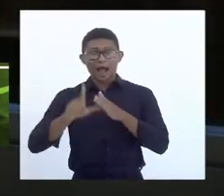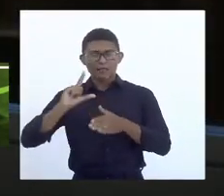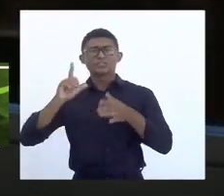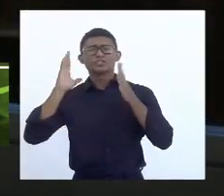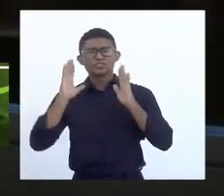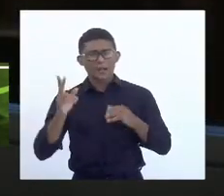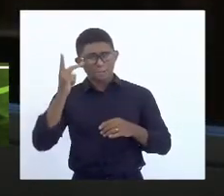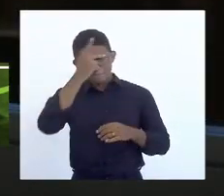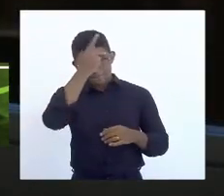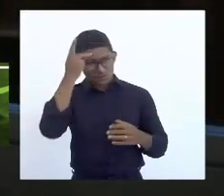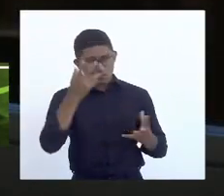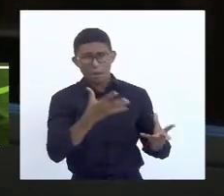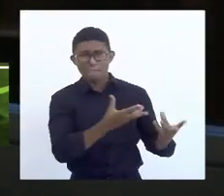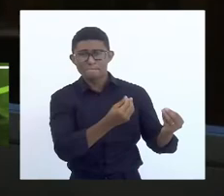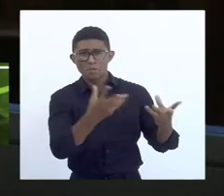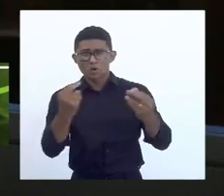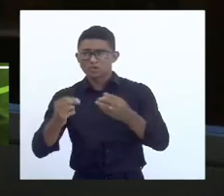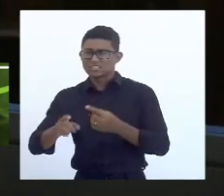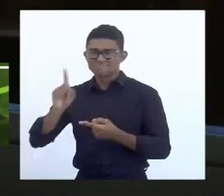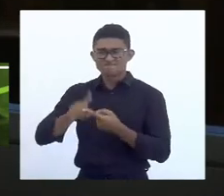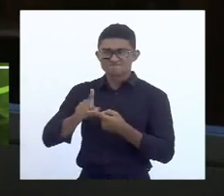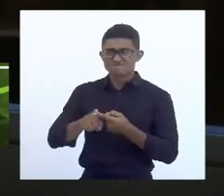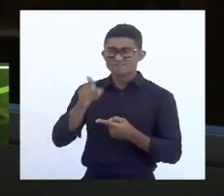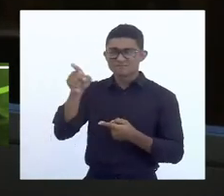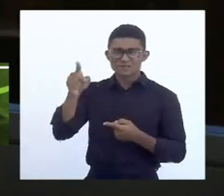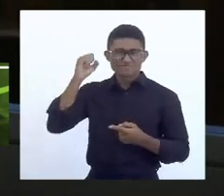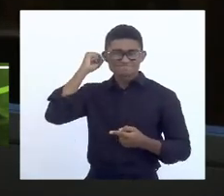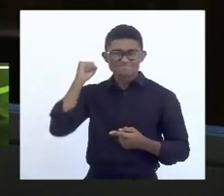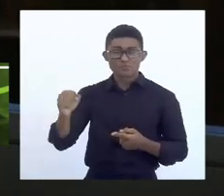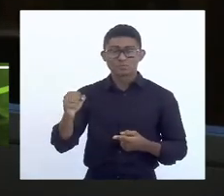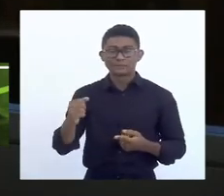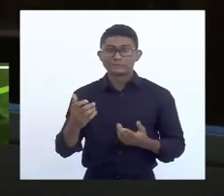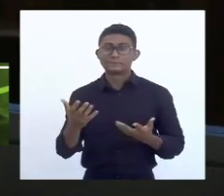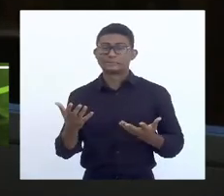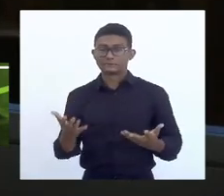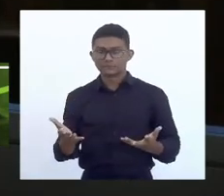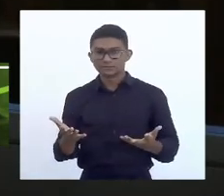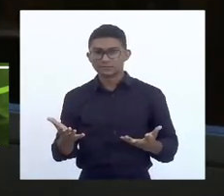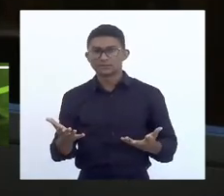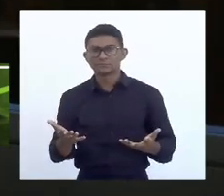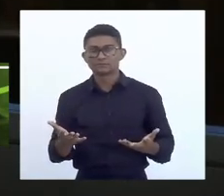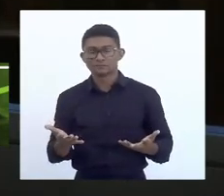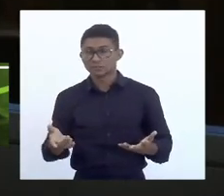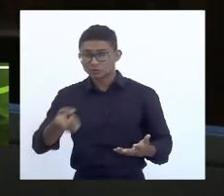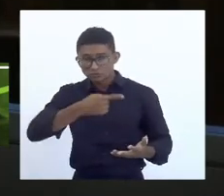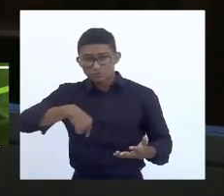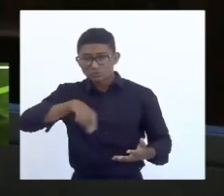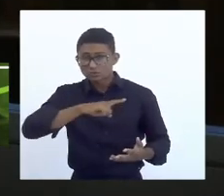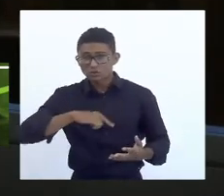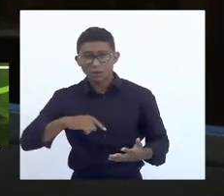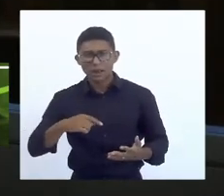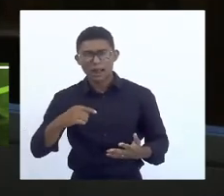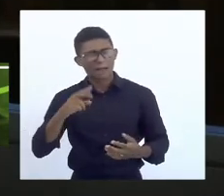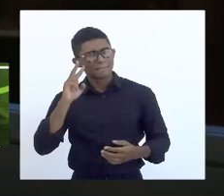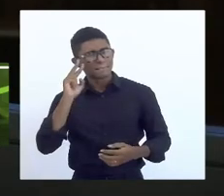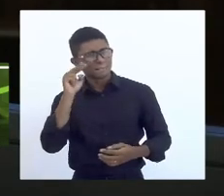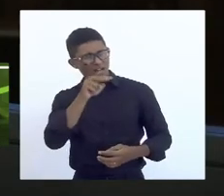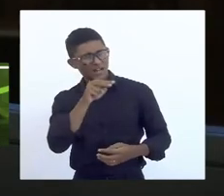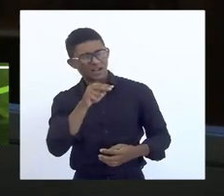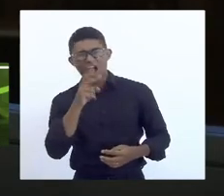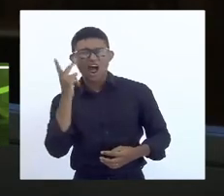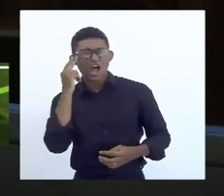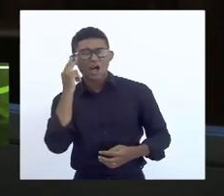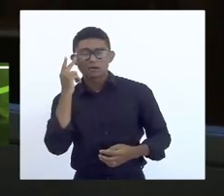há um processo de atualização dessas ameaças e que a gente não pode, de maneira nenhuma, naturalizar. Então,